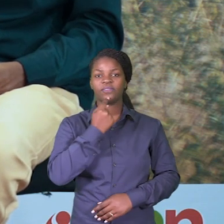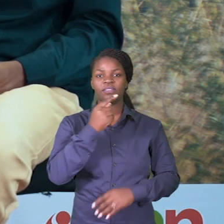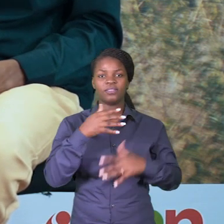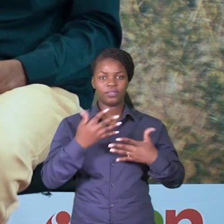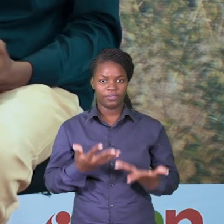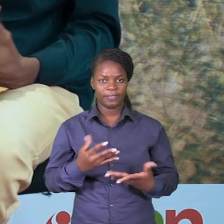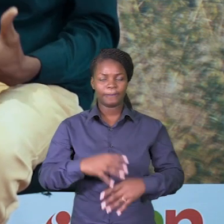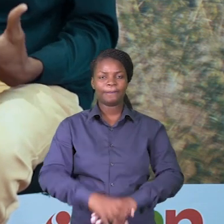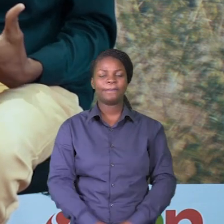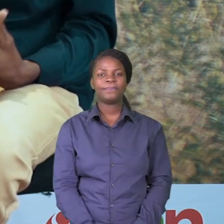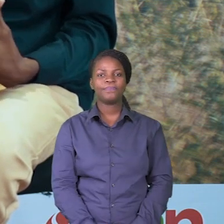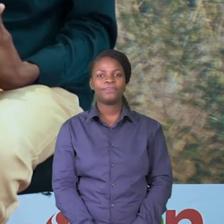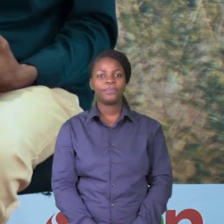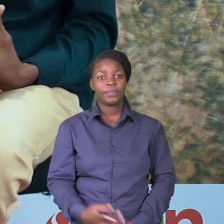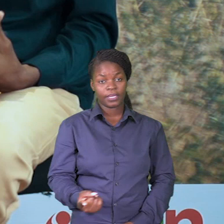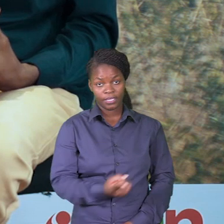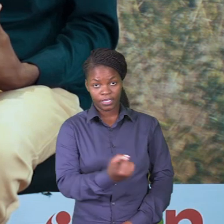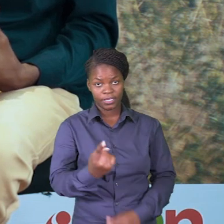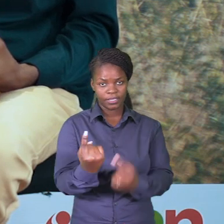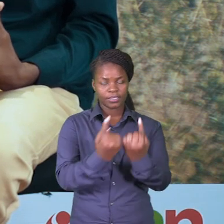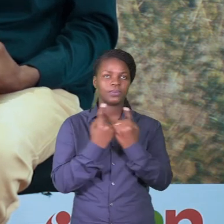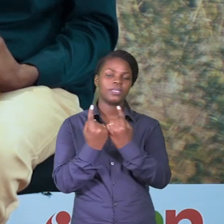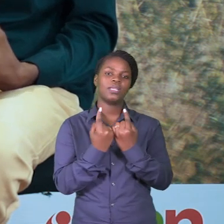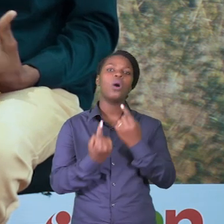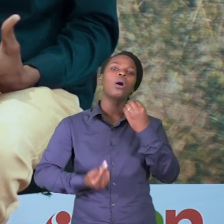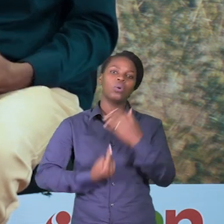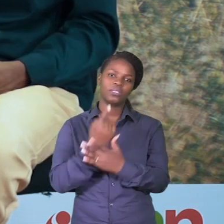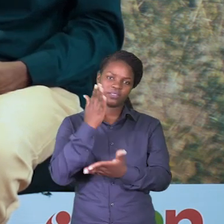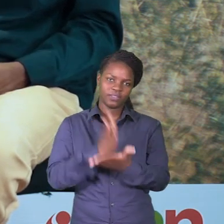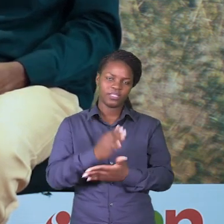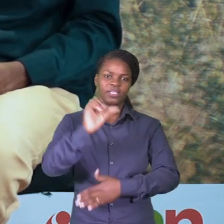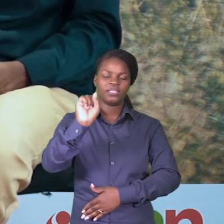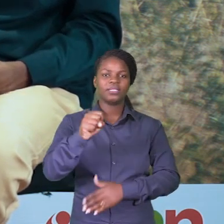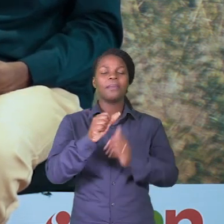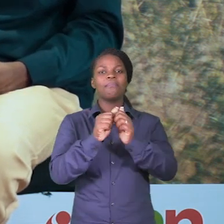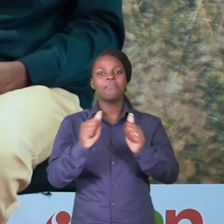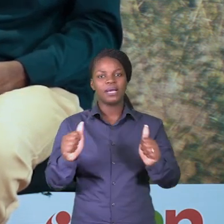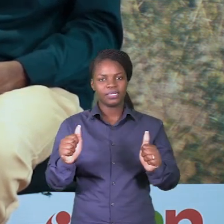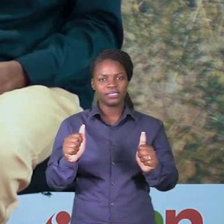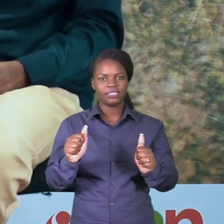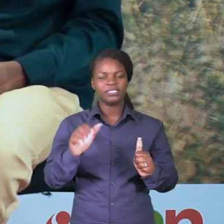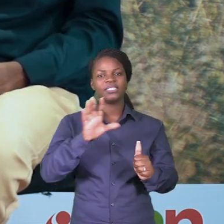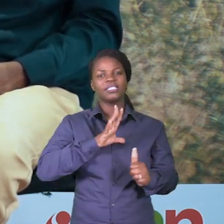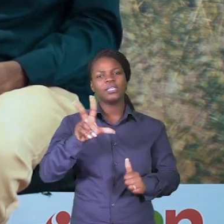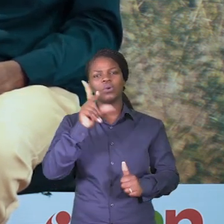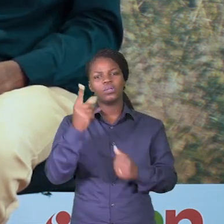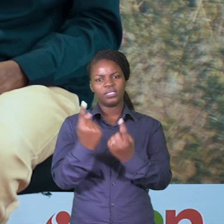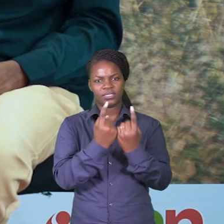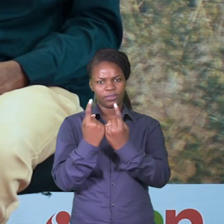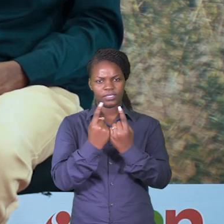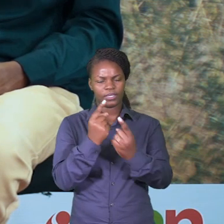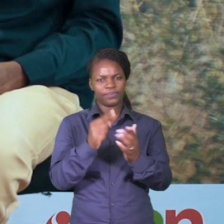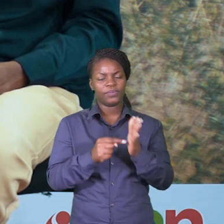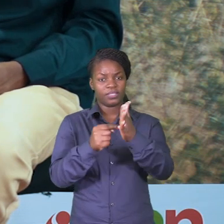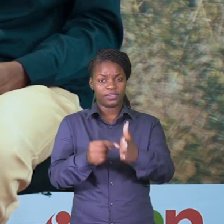elementos muito como é que é esse é um dos elementos muito importantes e grandes mas temos outros elementos Ah eu em